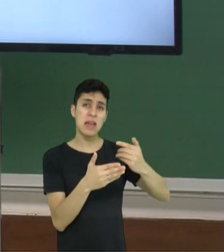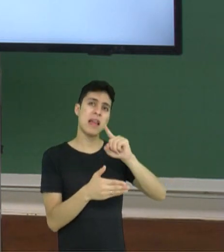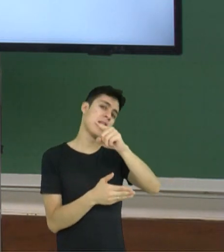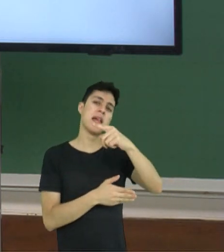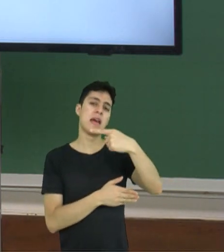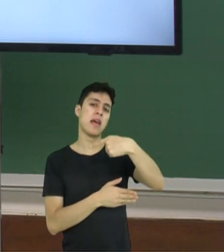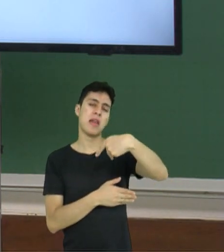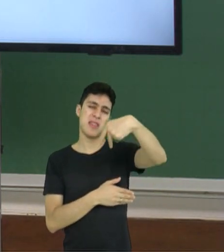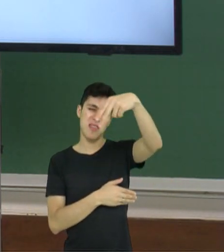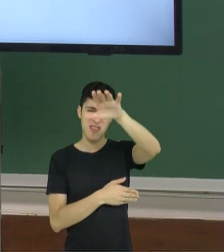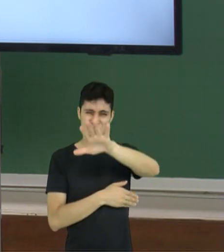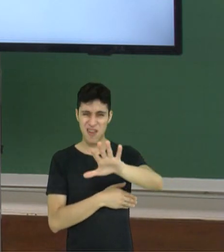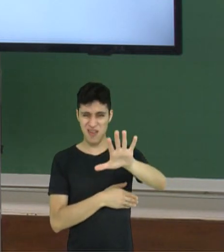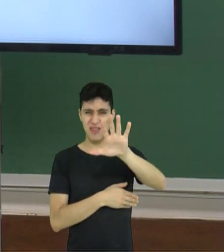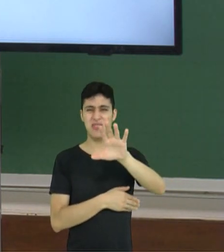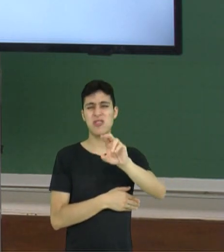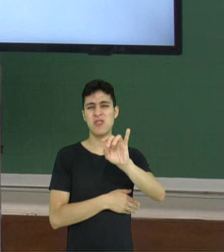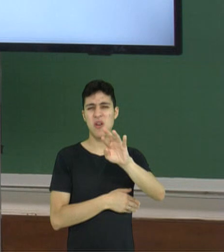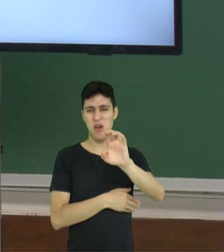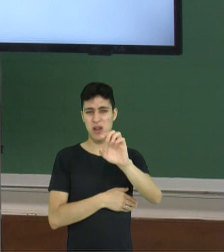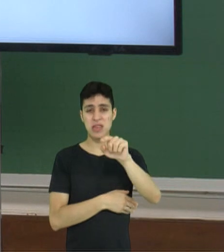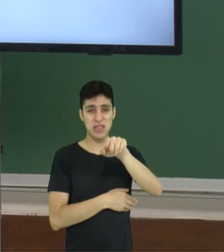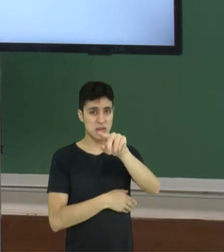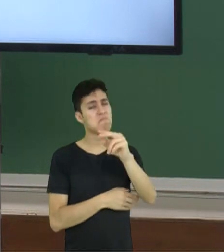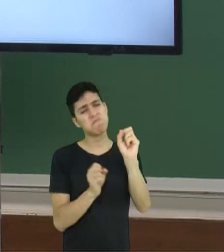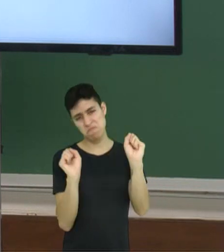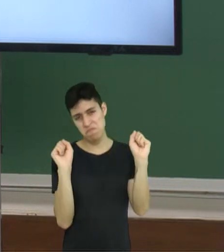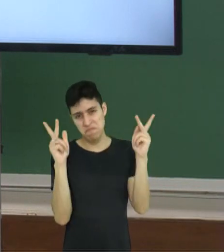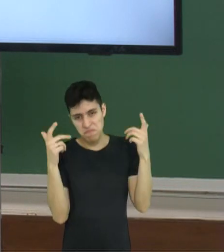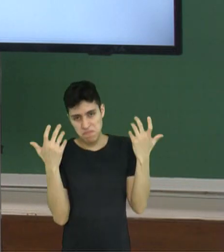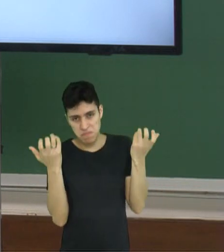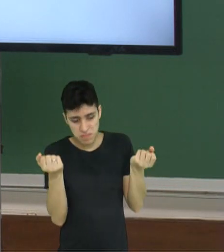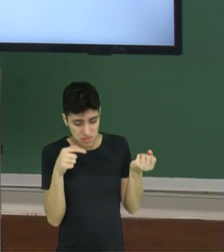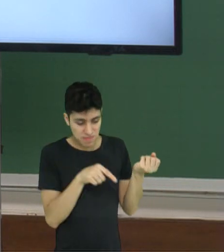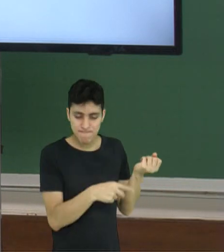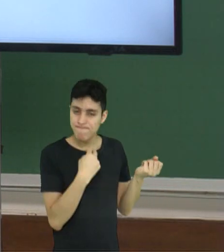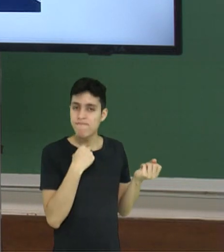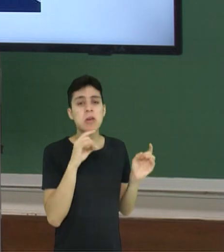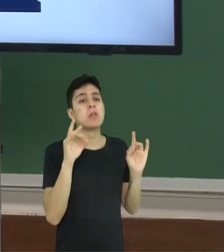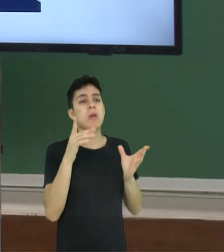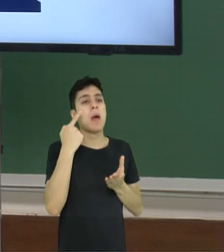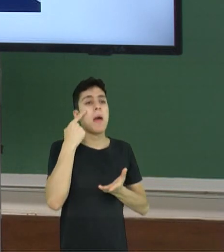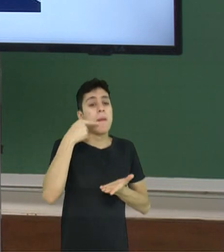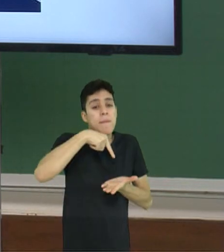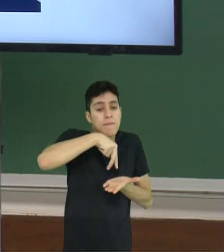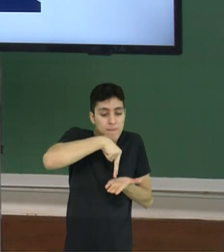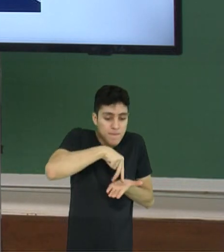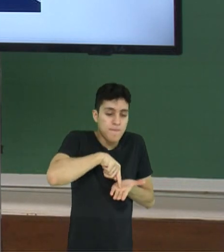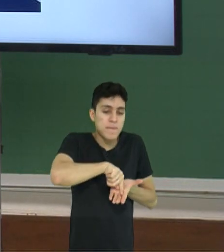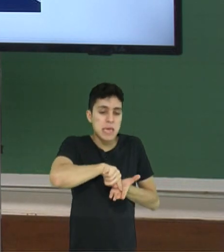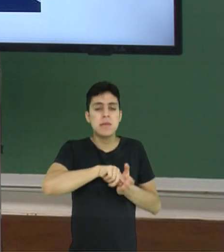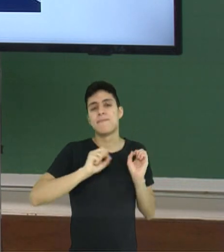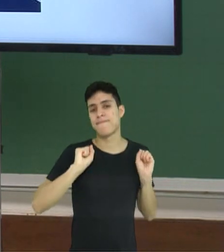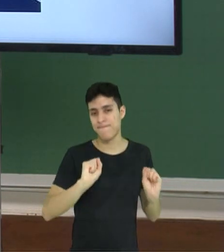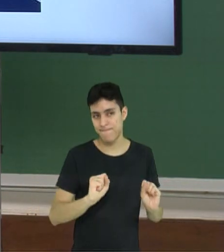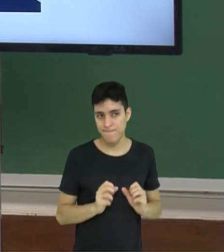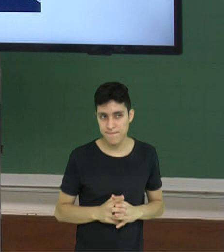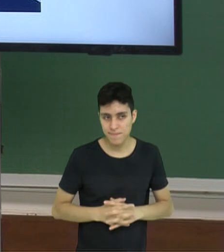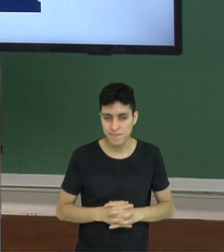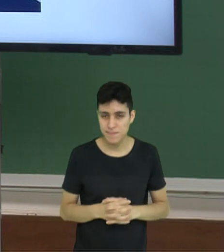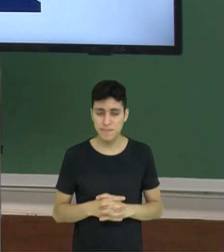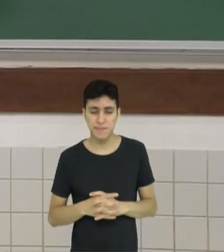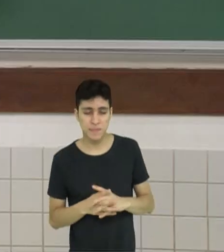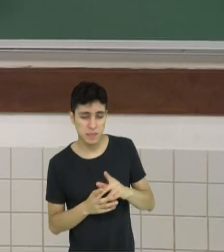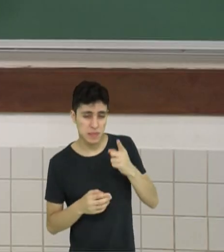né? Mas nessa região aqui nós só temos os pesquisadores, beleza? Então essa retomada